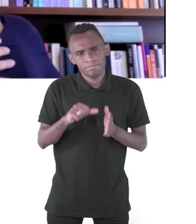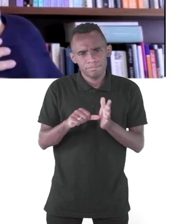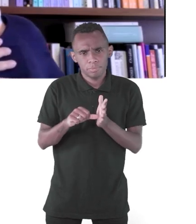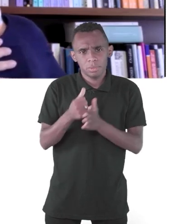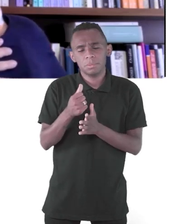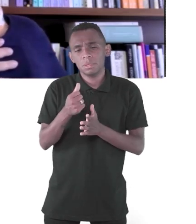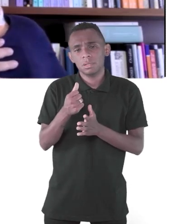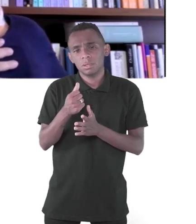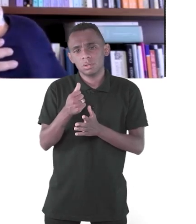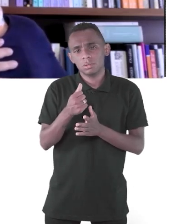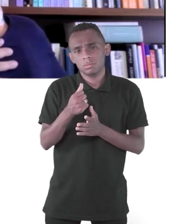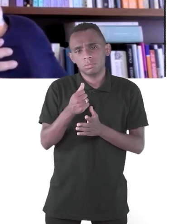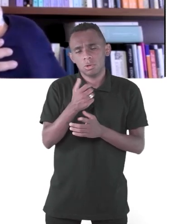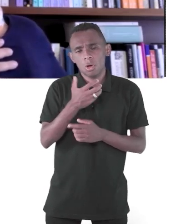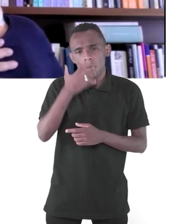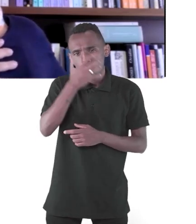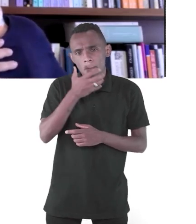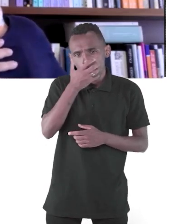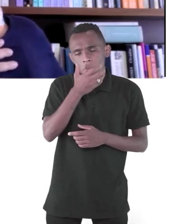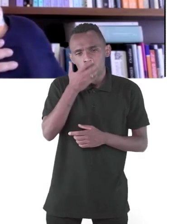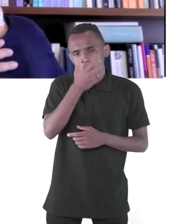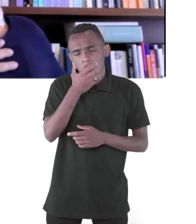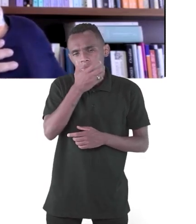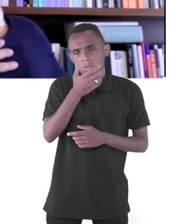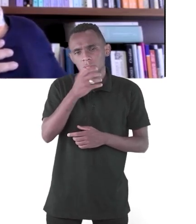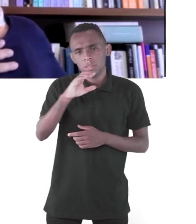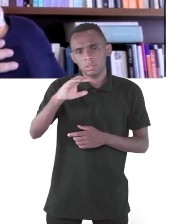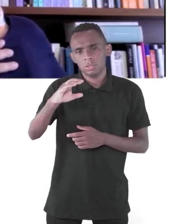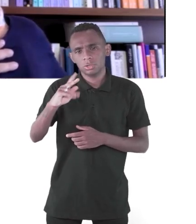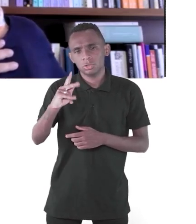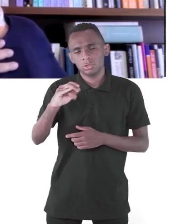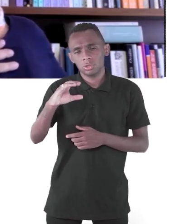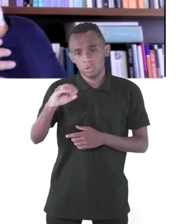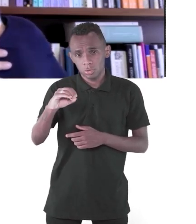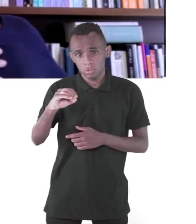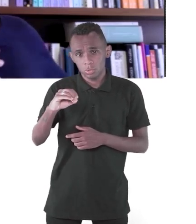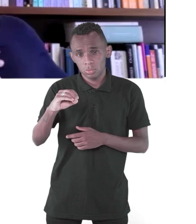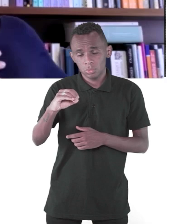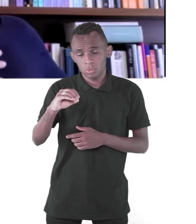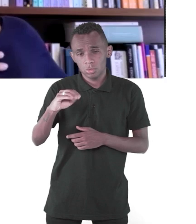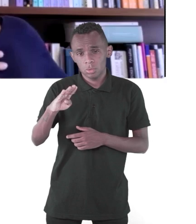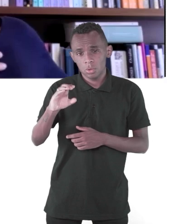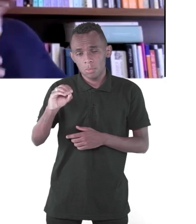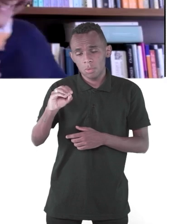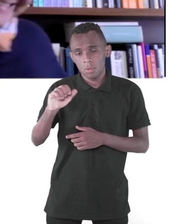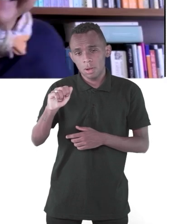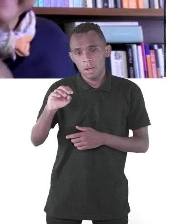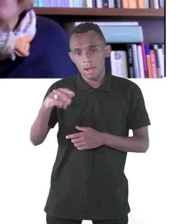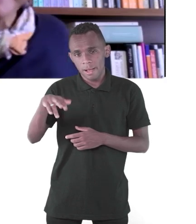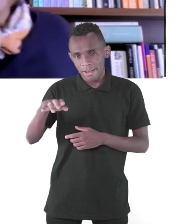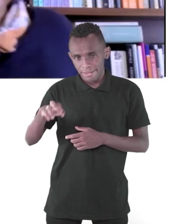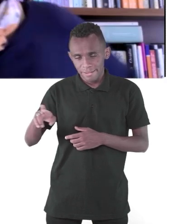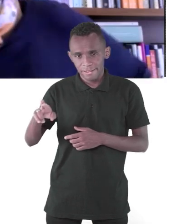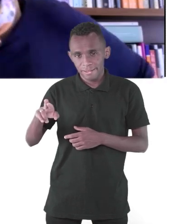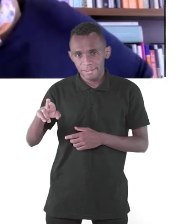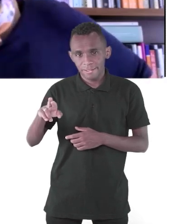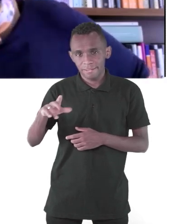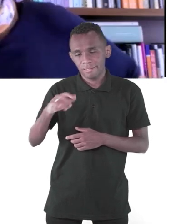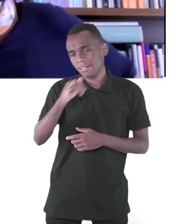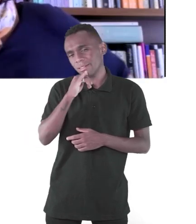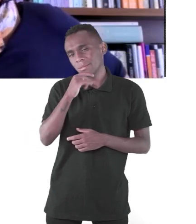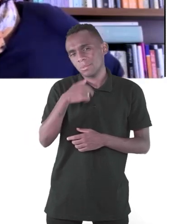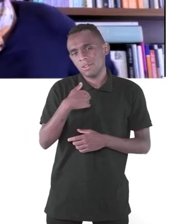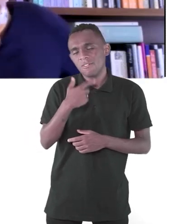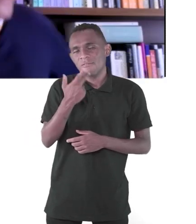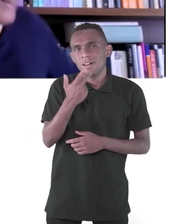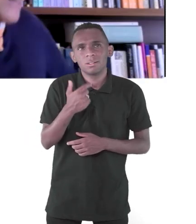Buarque é sempre assim. Eu ouço e falo assim, nunca mais vou ouvir. Ô decepção. 2 dias depois eu falo, vou ouvir de novo.